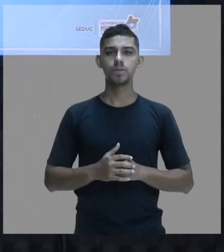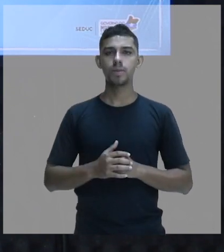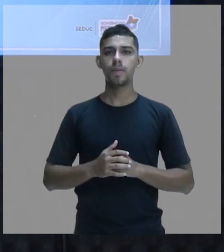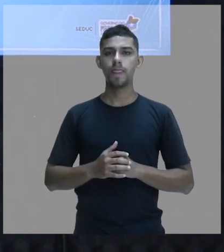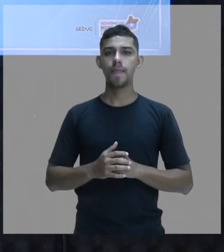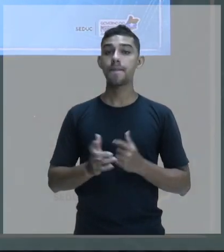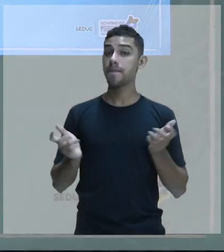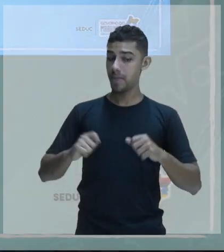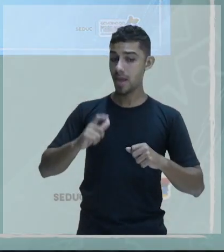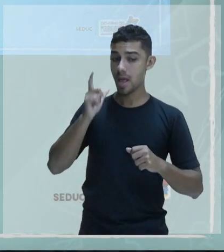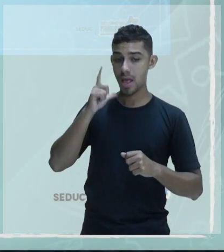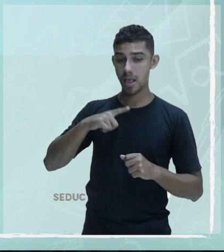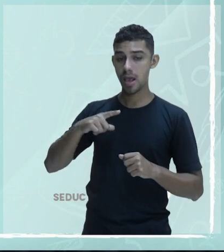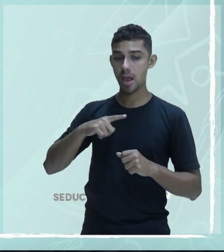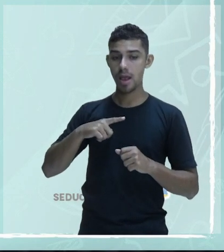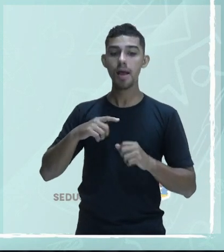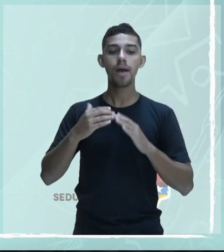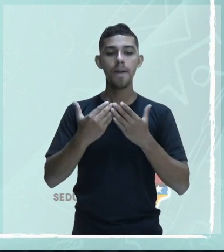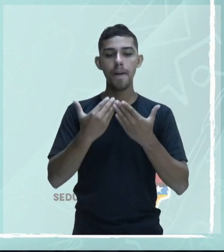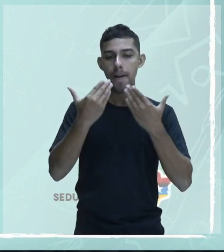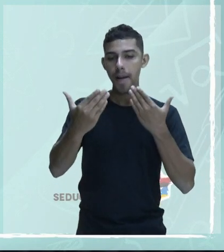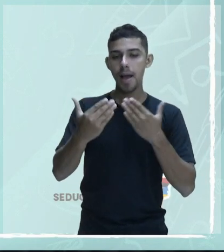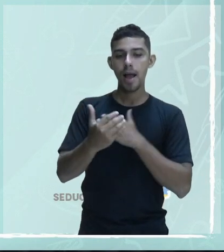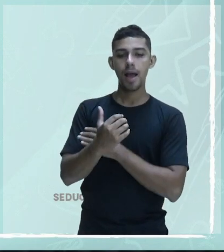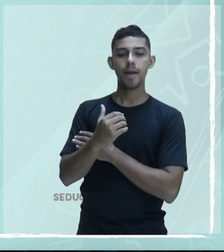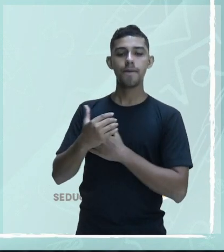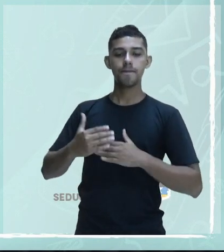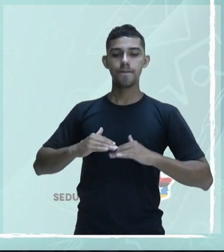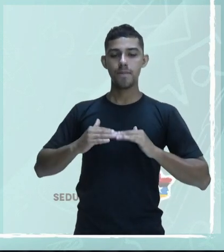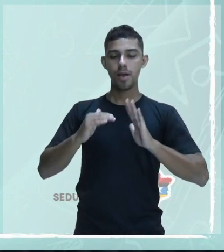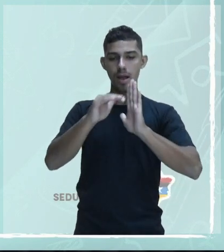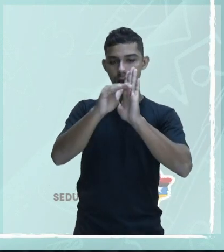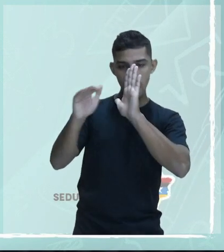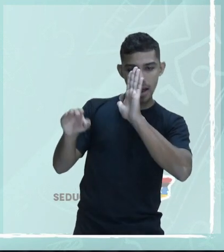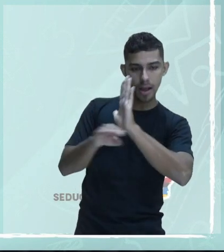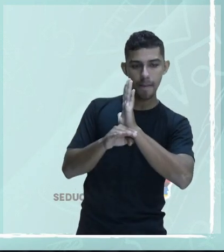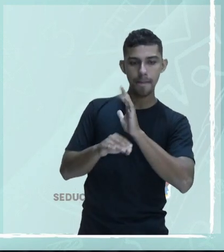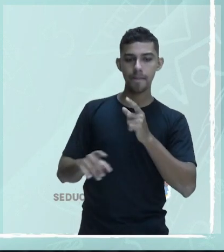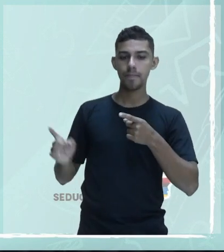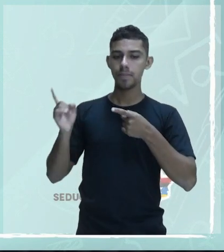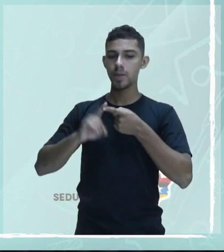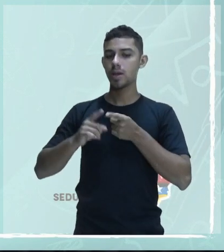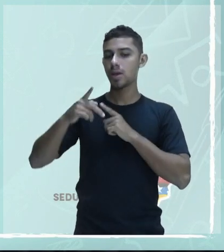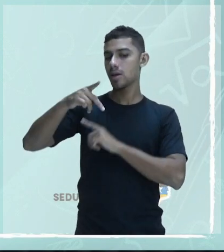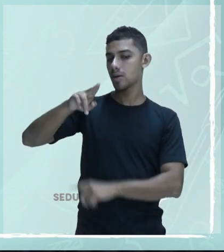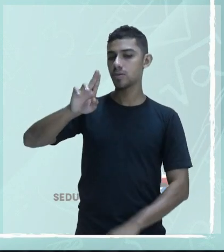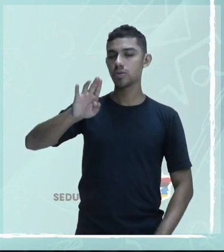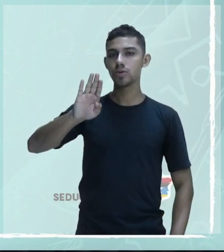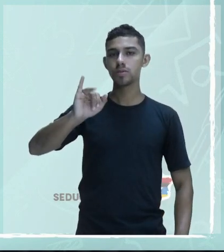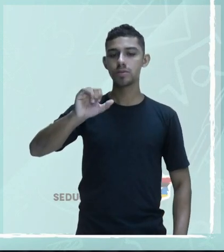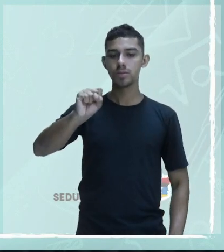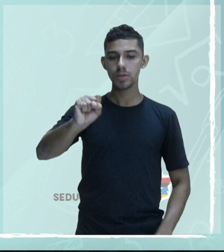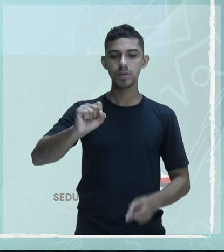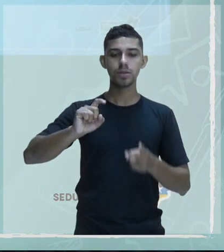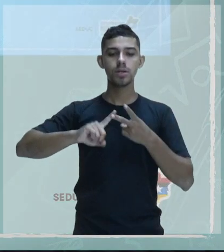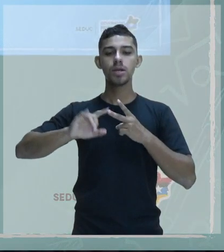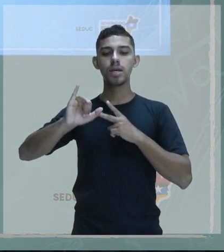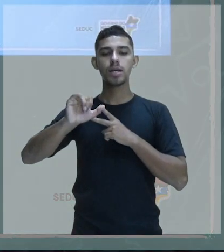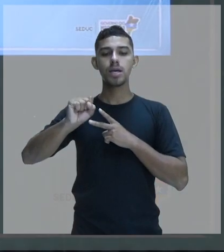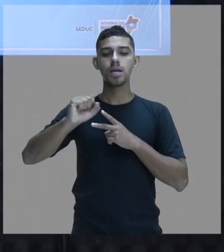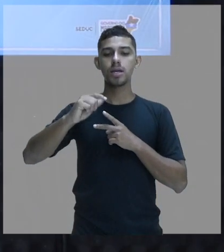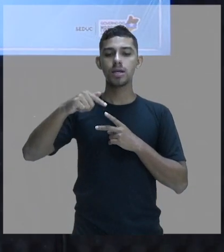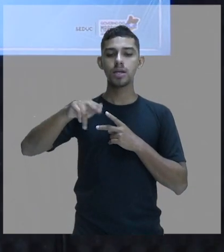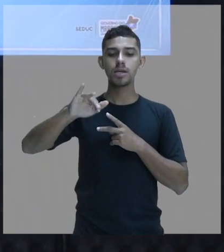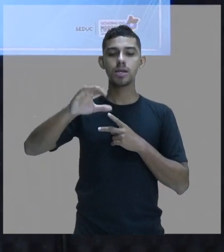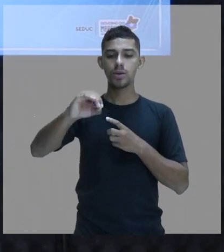esqueleto apendicular inferior, que é compreendido pelo pubis, isquio e íleos. Percebam aqui, ó,